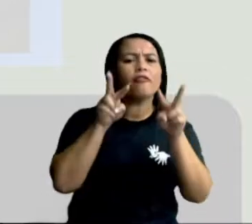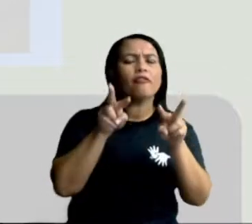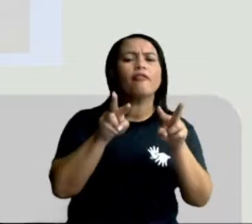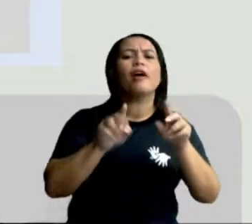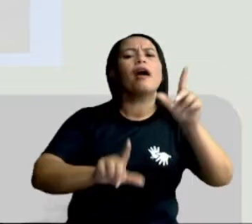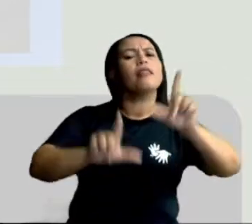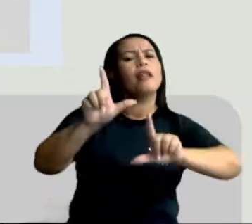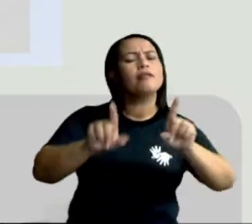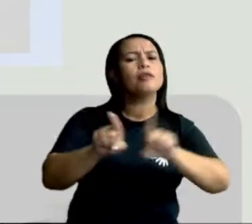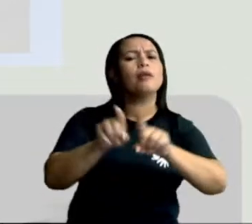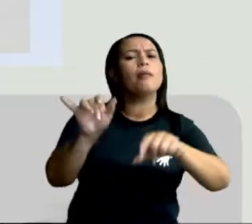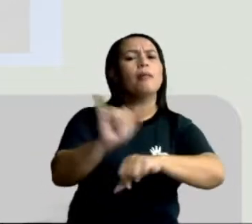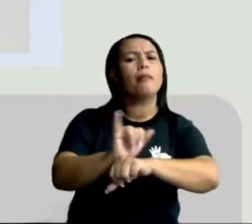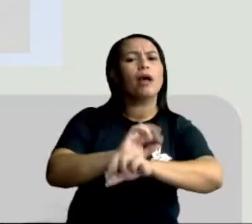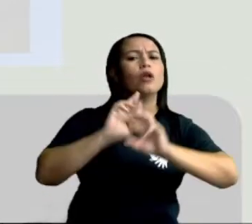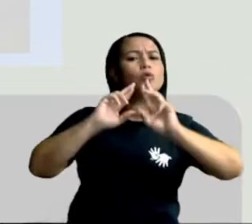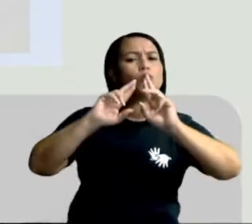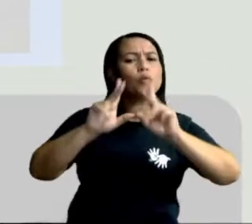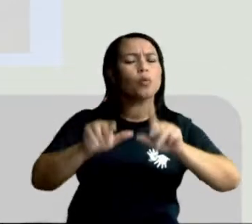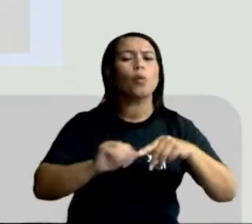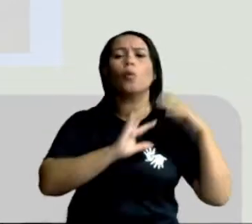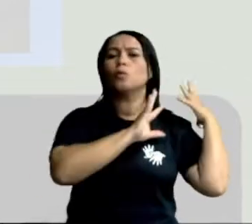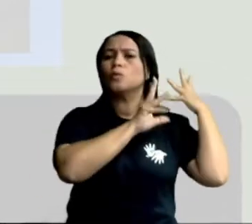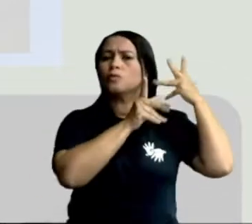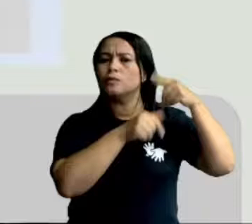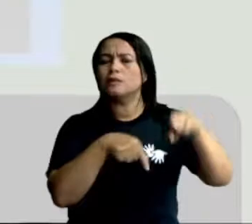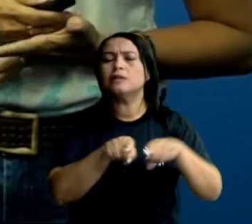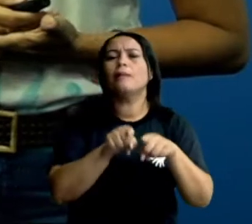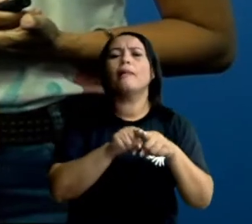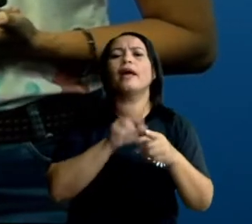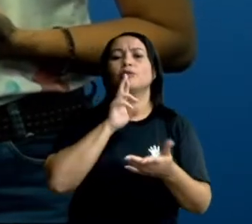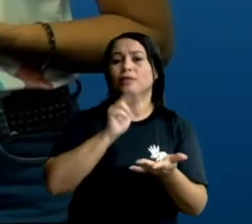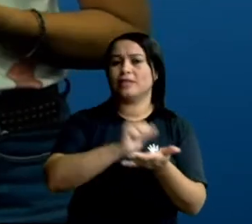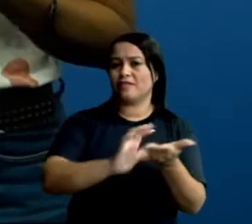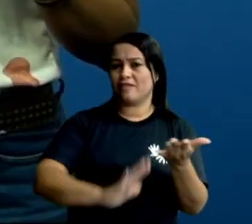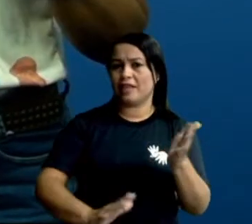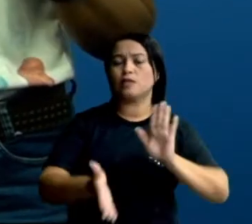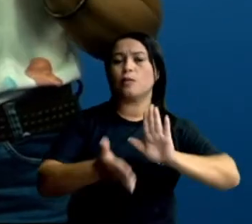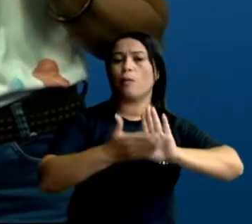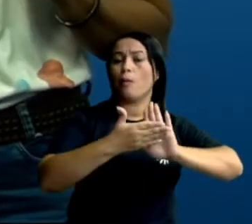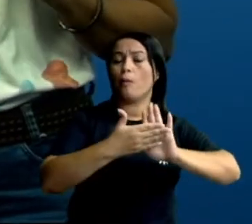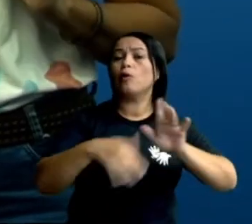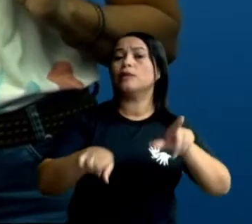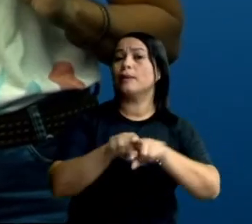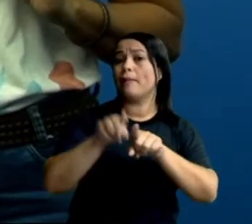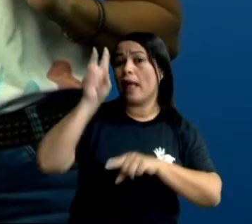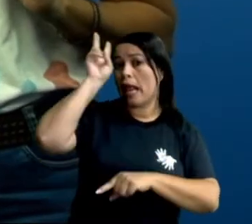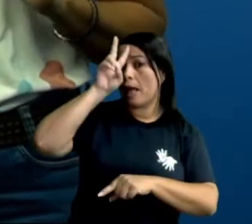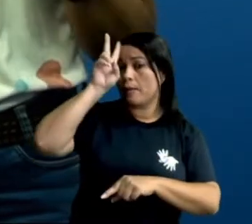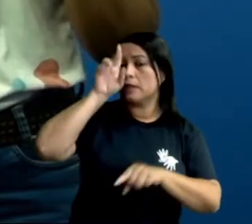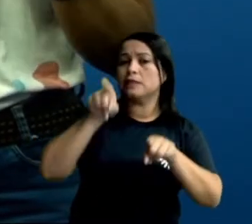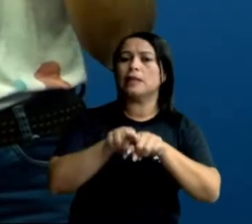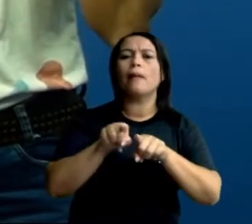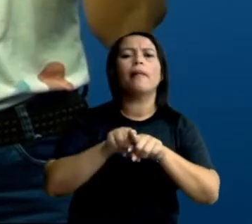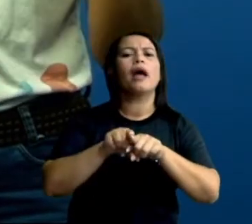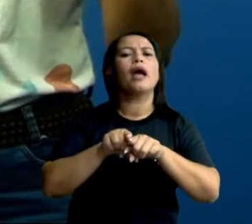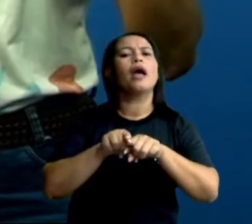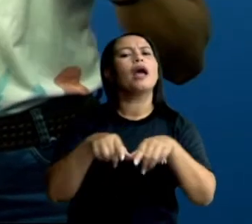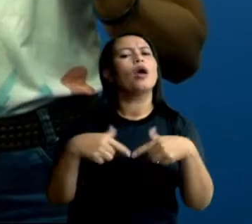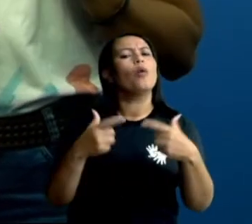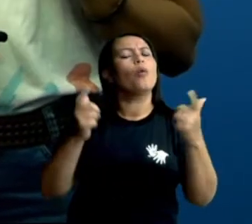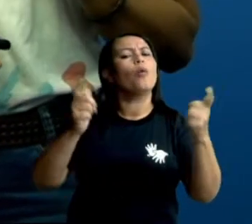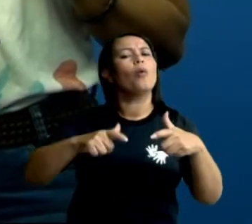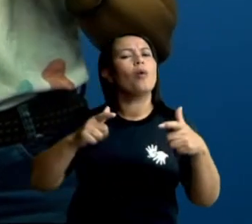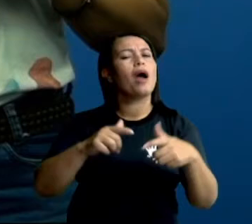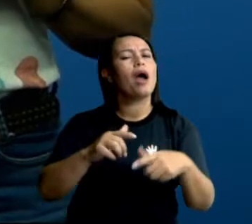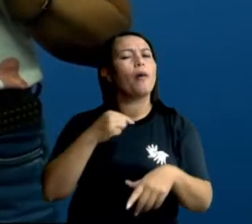programação, revisar sempre os conteúdos e realizar as atividades propostas. E lembrando, tá? O local também, que nunca mais eu